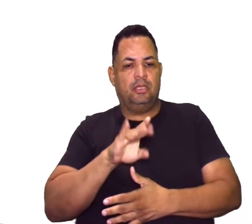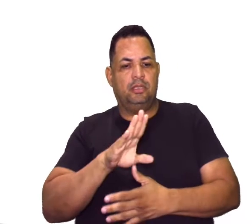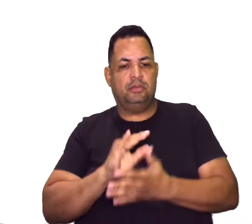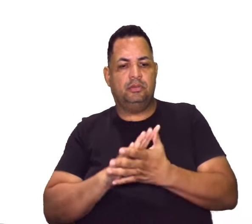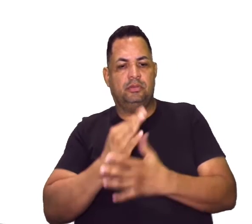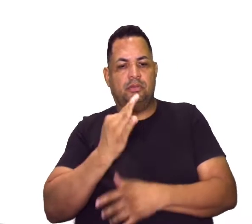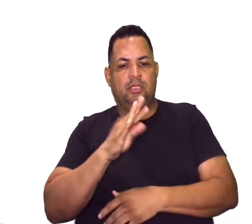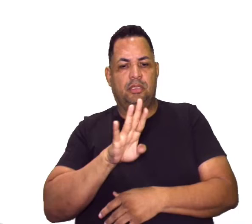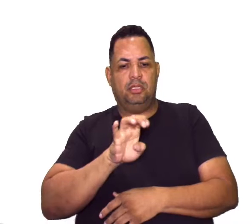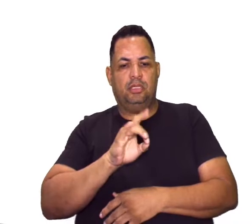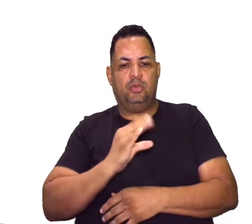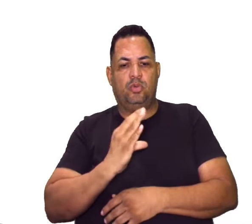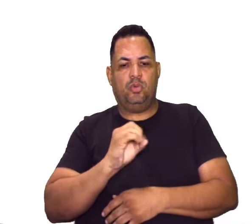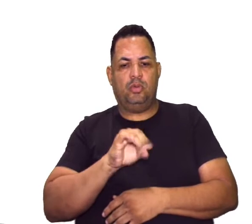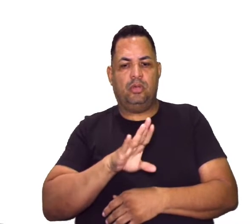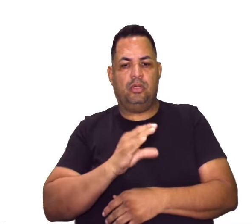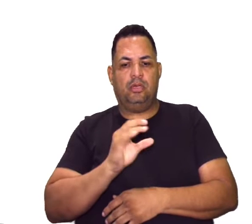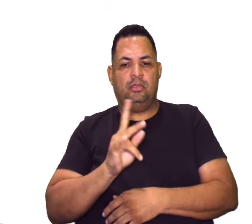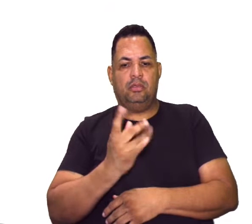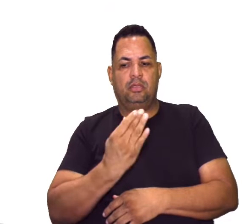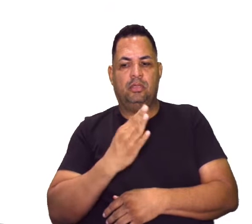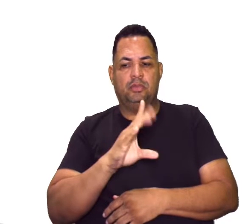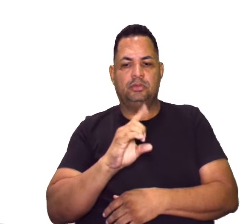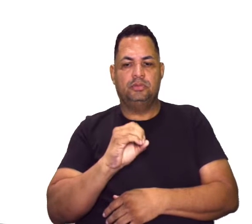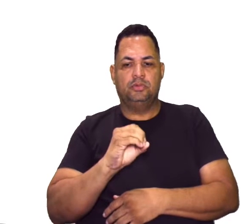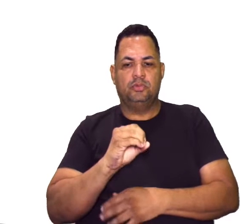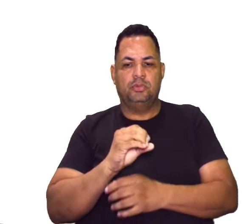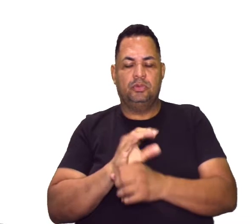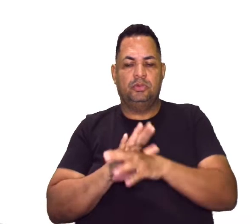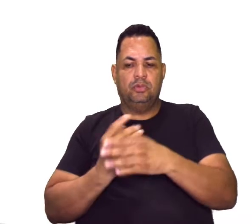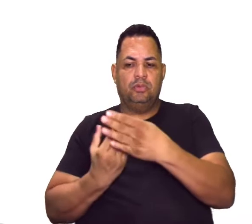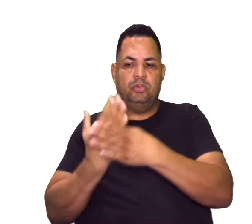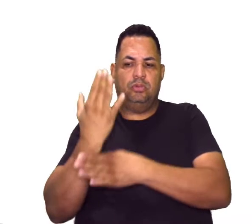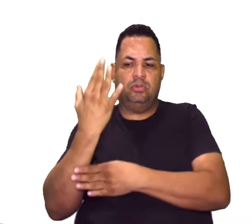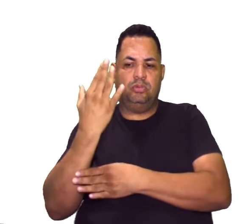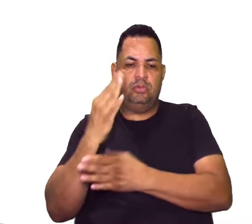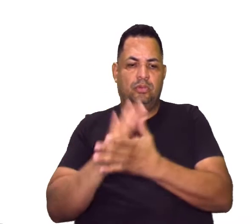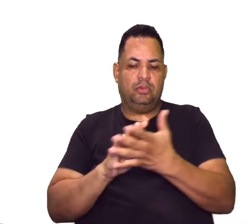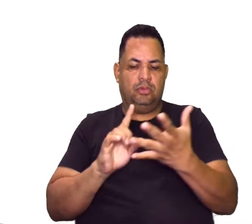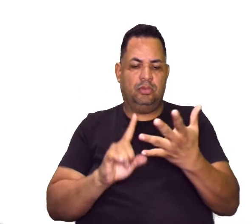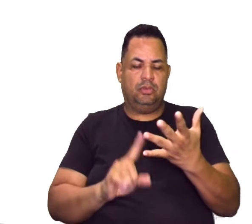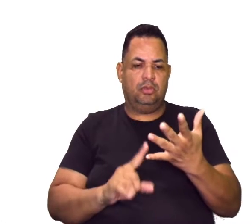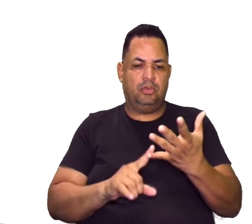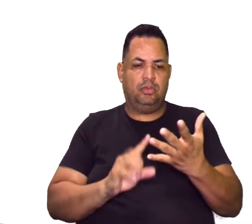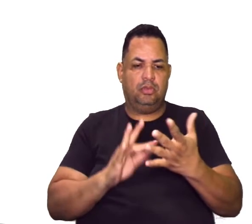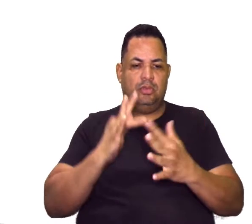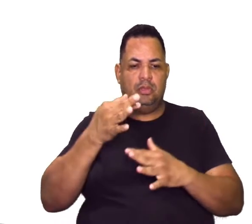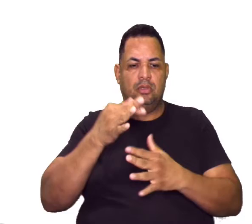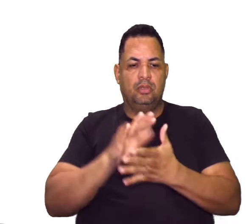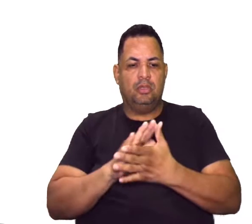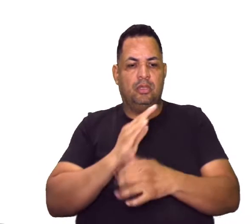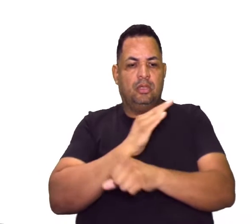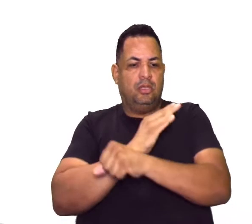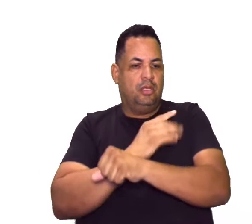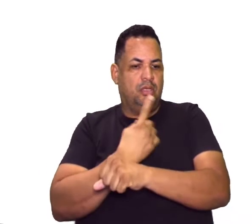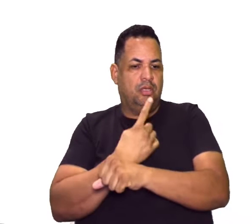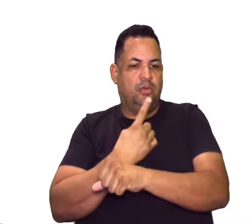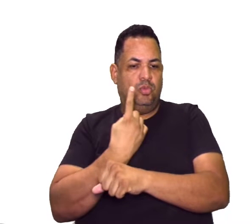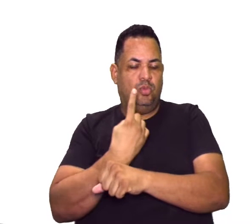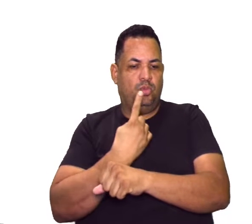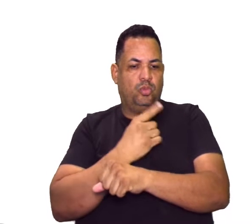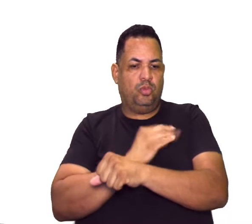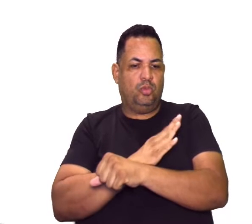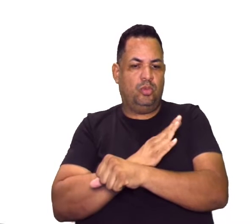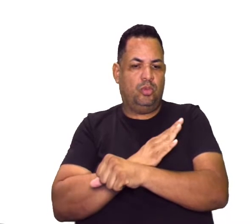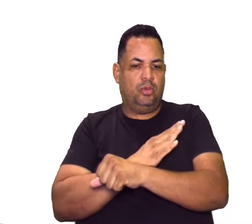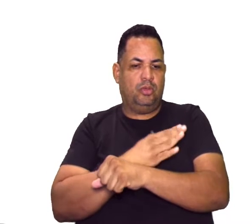biácido ternário orgânico, hidrácido, gasoso? E, por fim, o HCl, será que